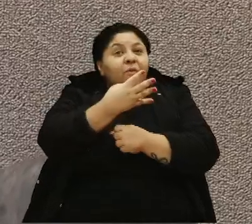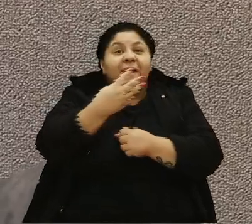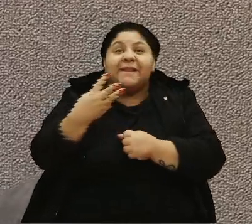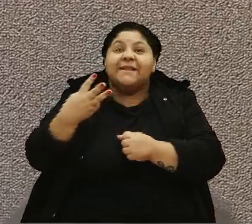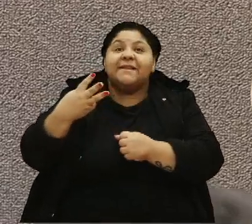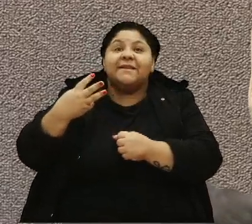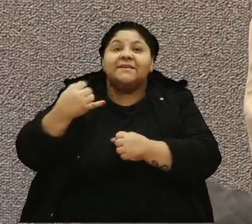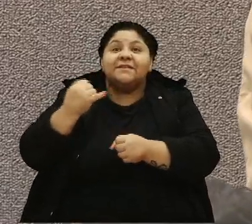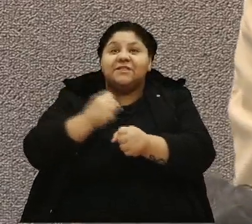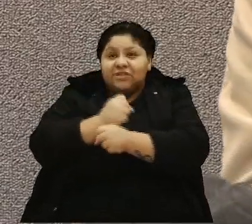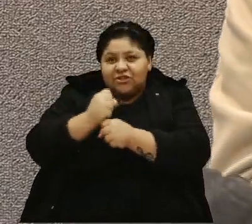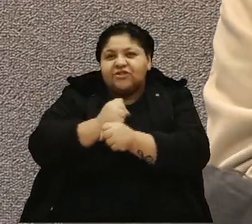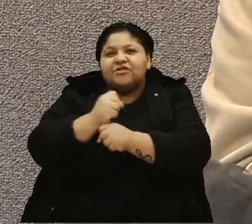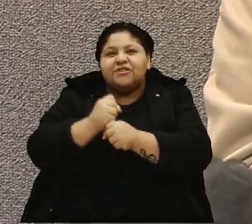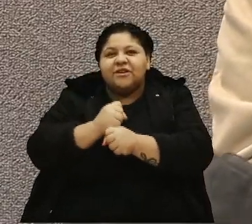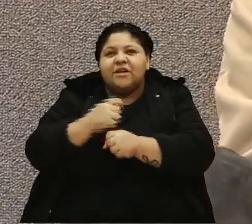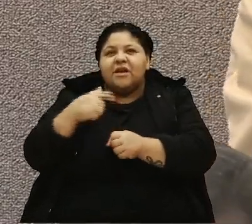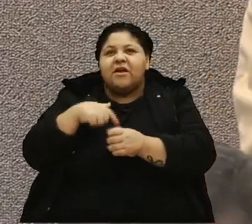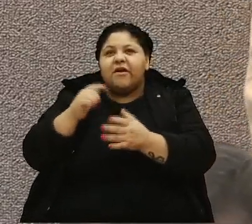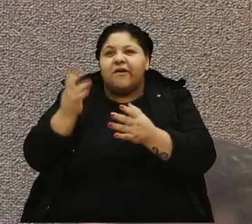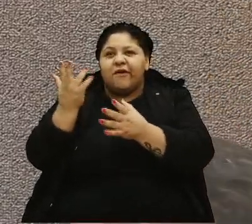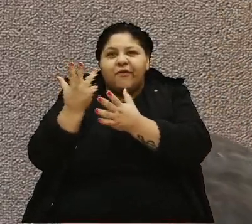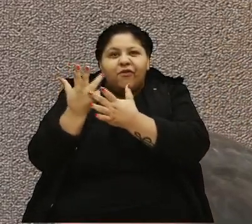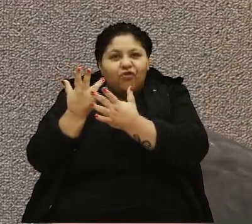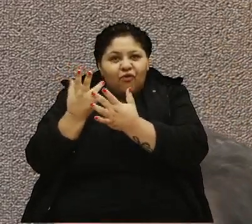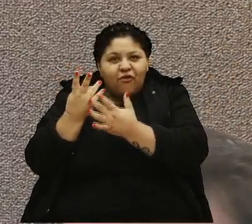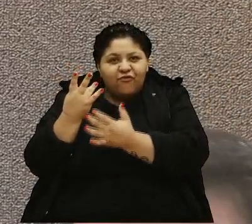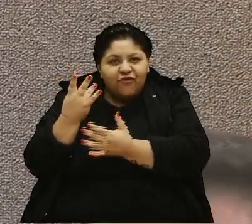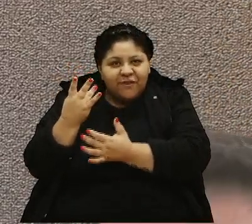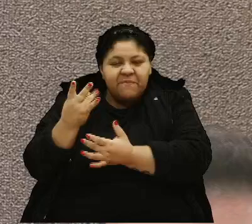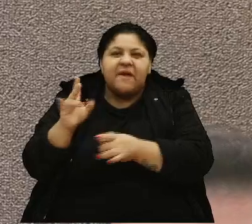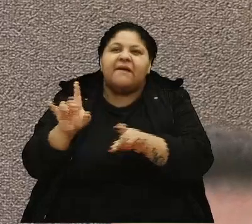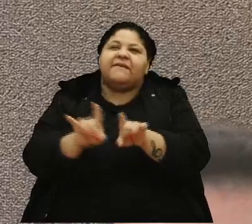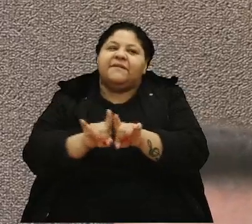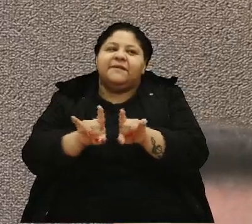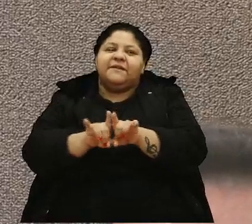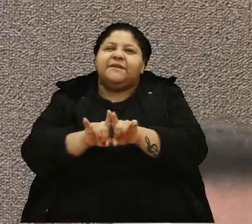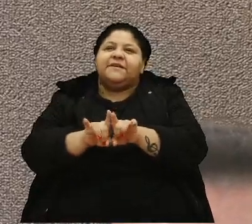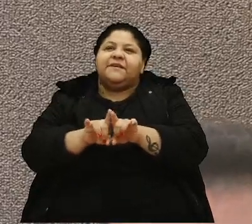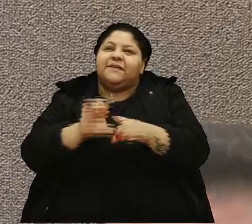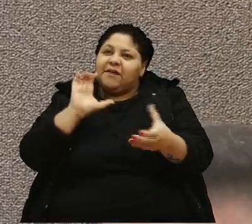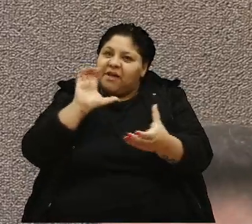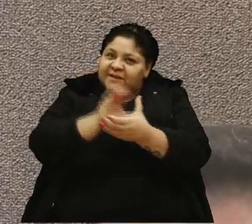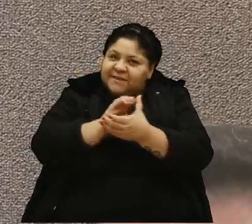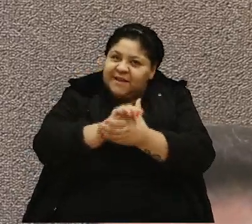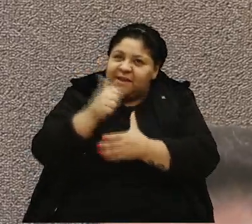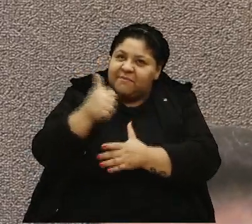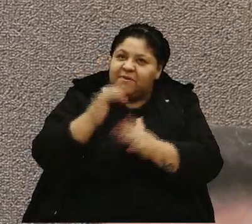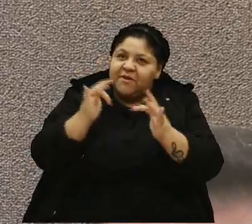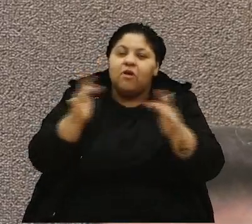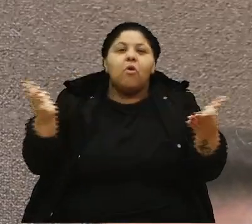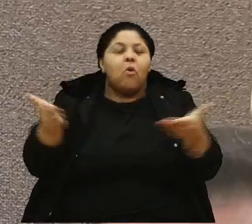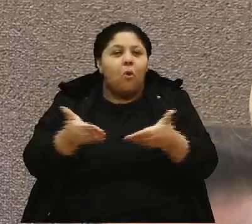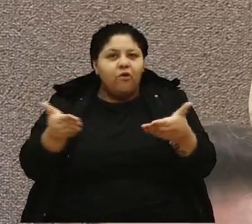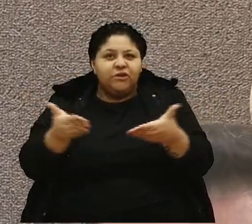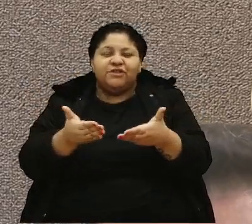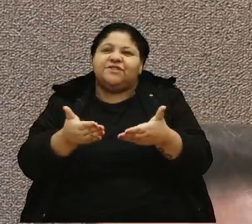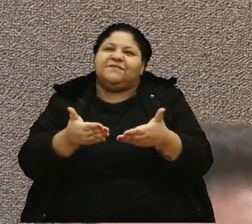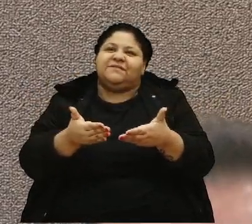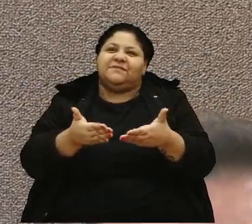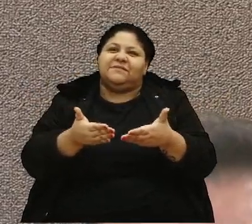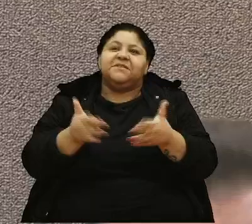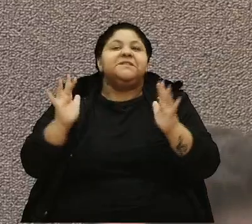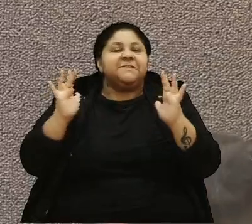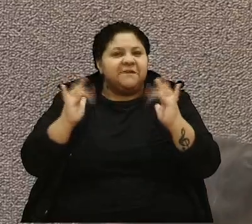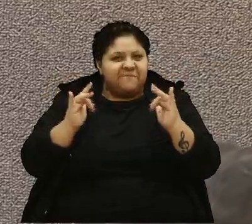anos. Fiquei noivo com a minha primeira namorada, casei com a minha primeira namorada e hoje estamos